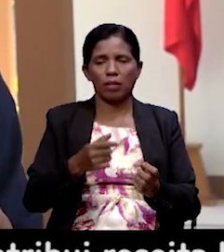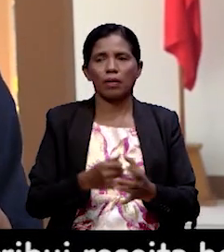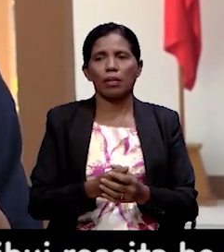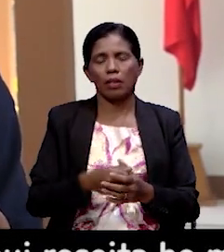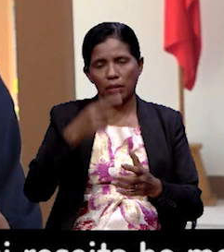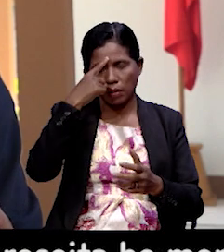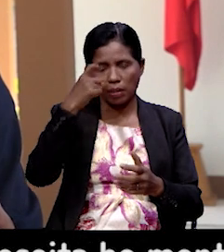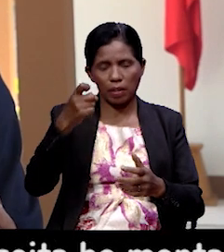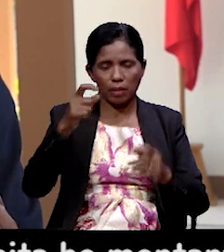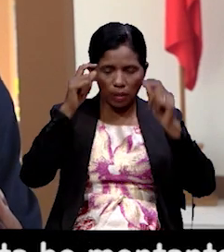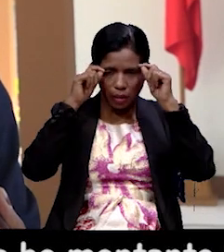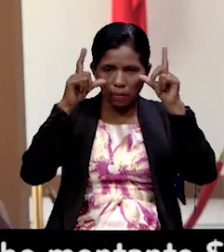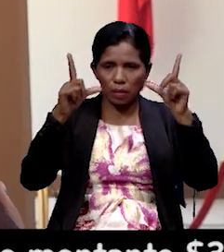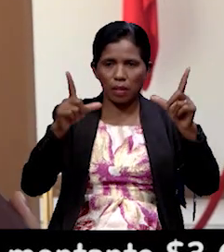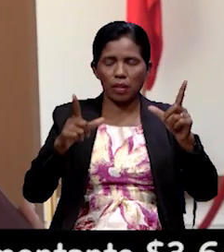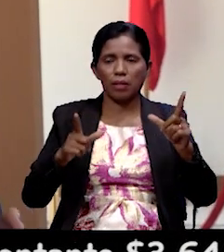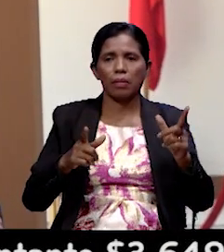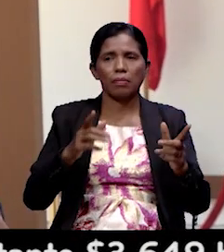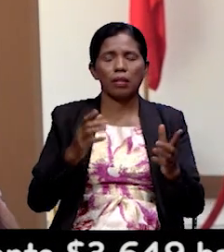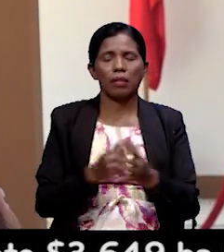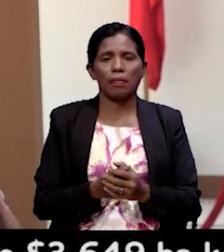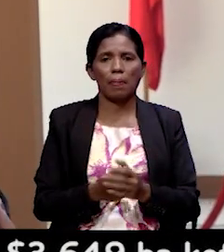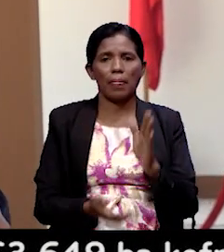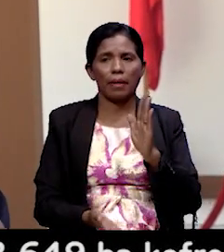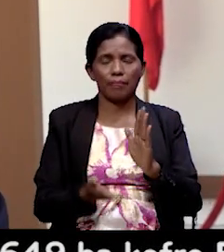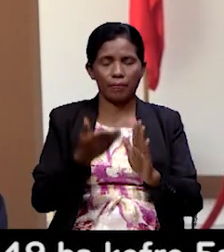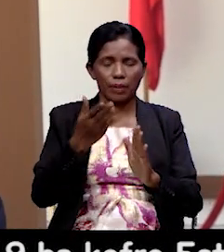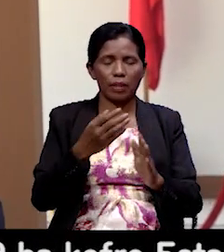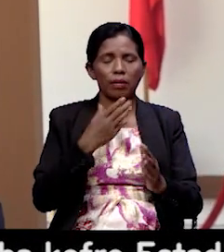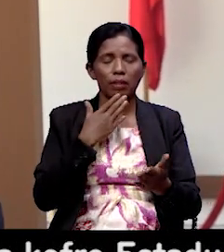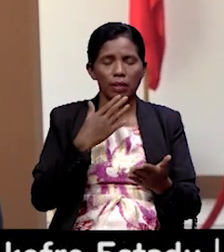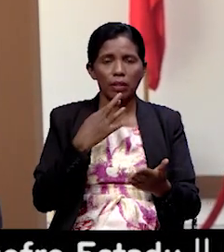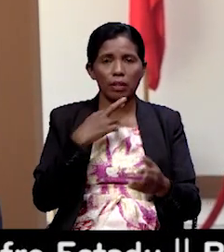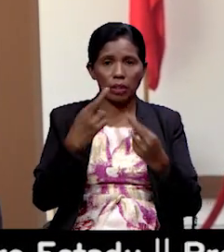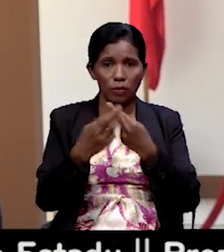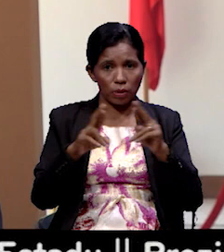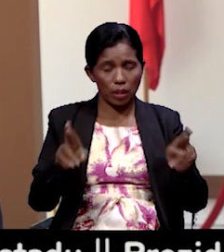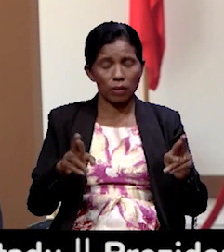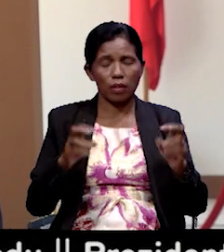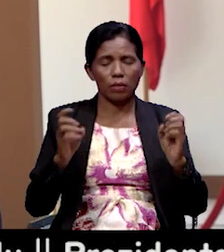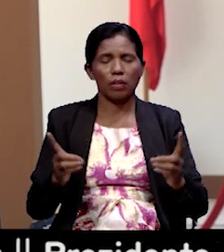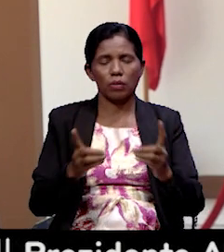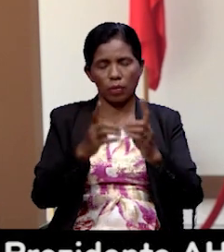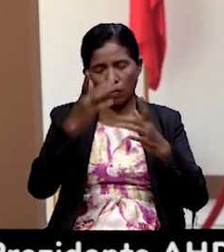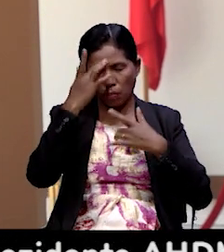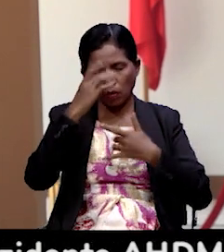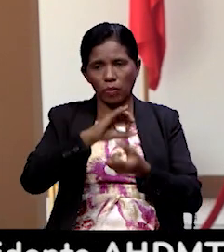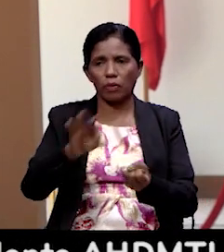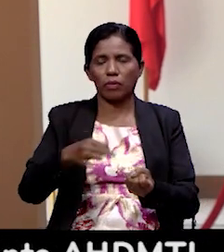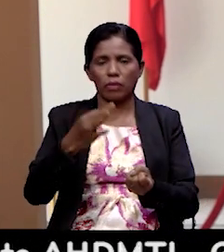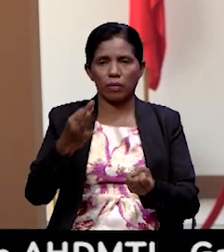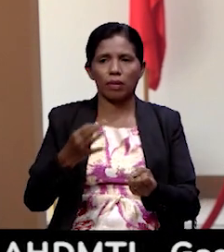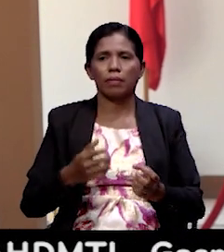também Timor-Leste atinge bons resultados à sua luta contra a crise pandémica do